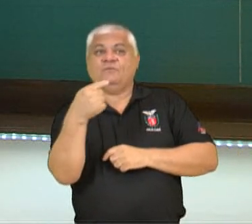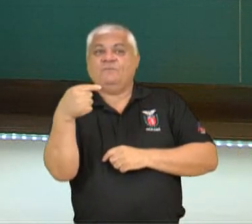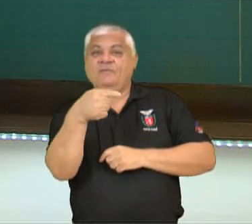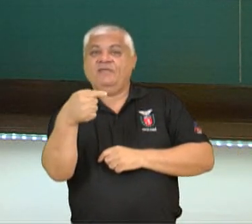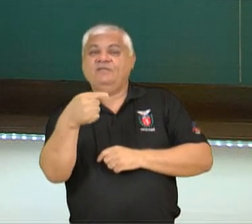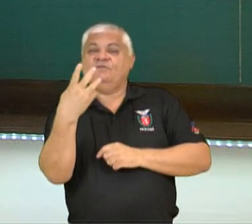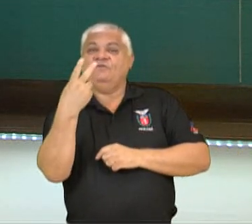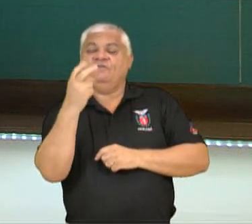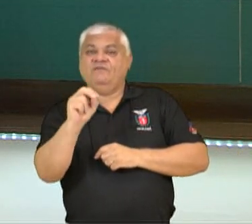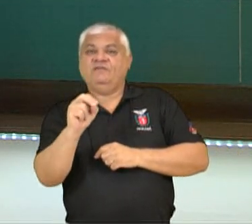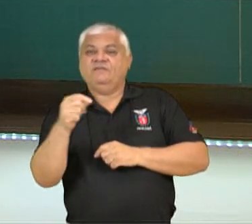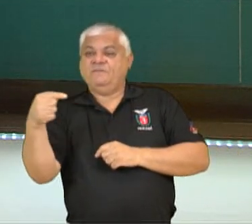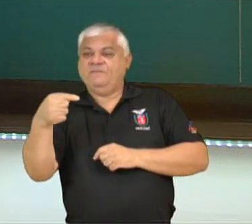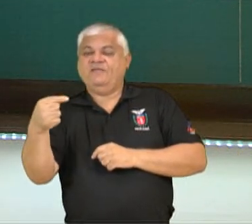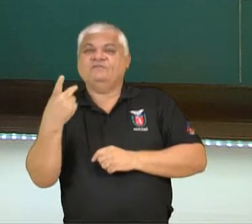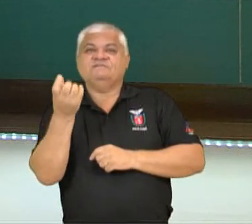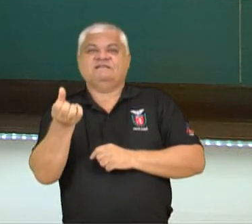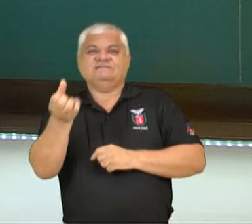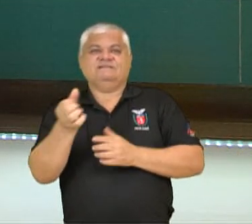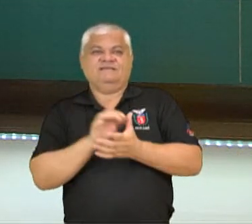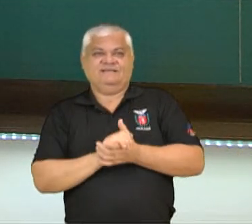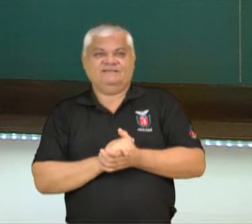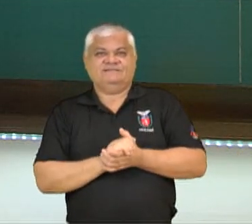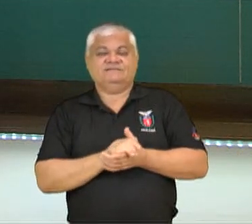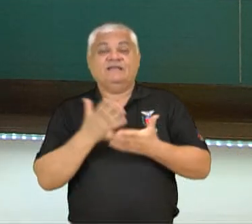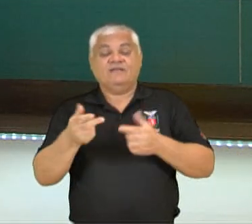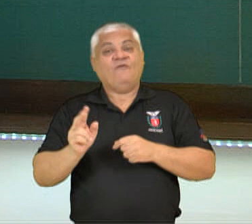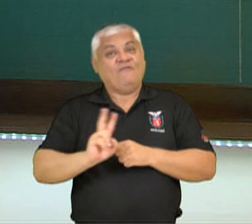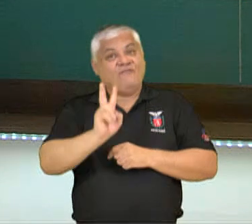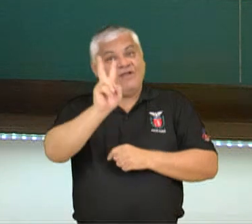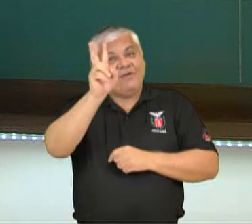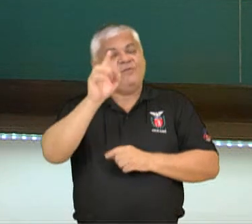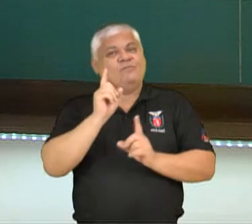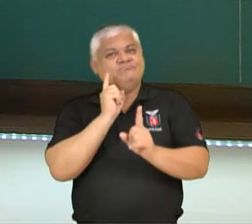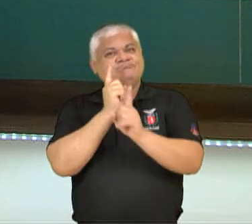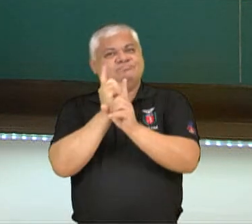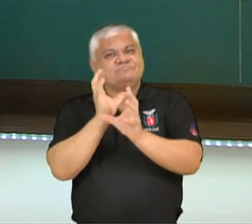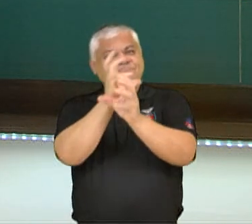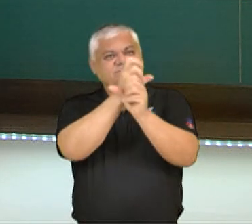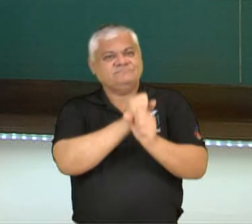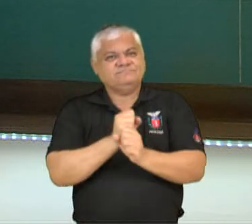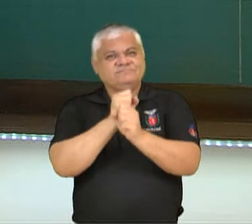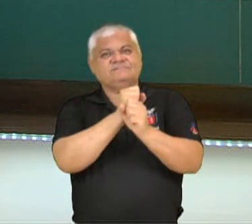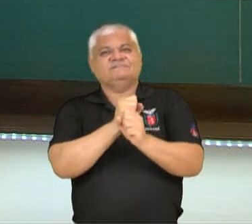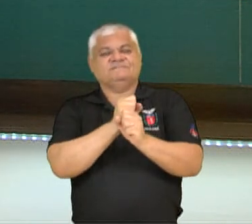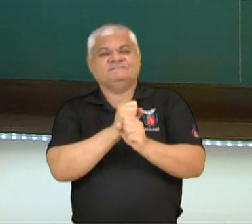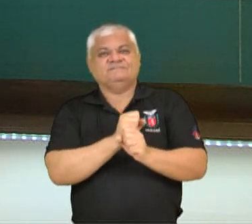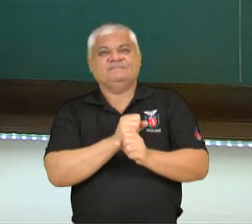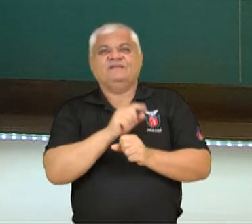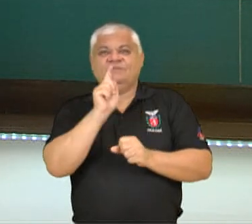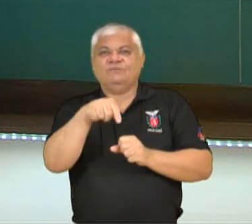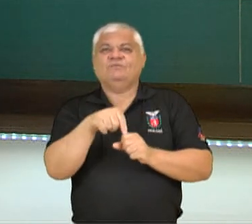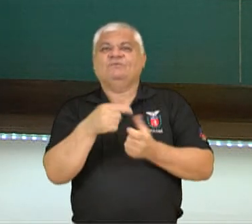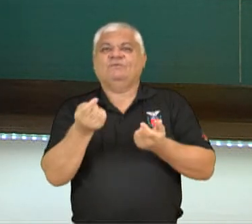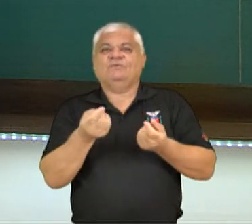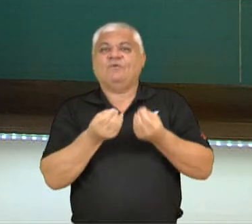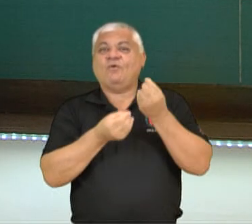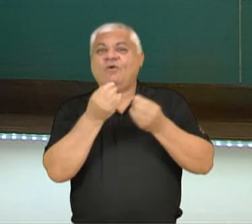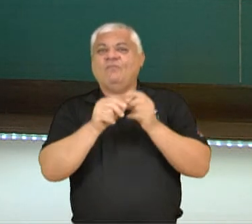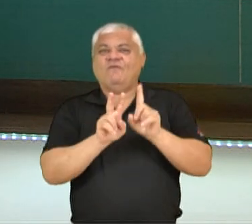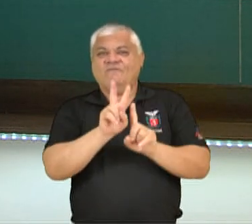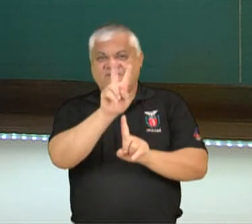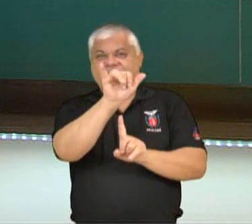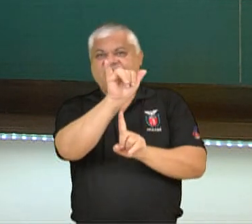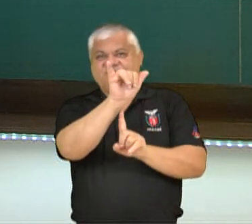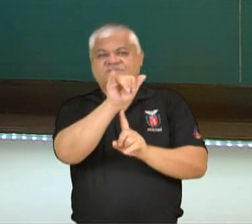menos 16. Então, esse valor nós vamos utilizar para calcular a ordenada do vértice, que nada mais é do que o valor